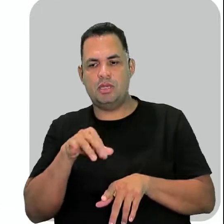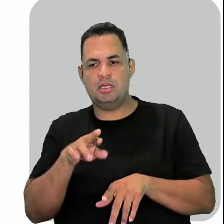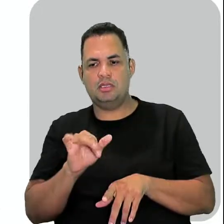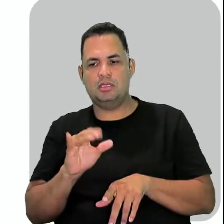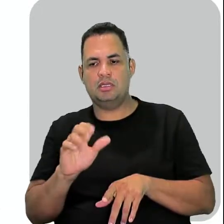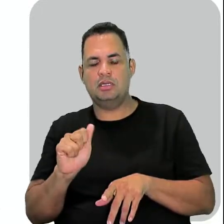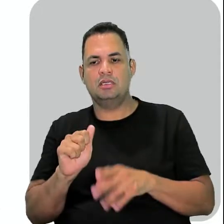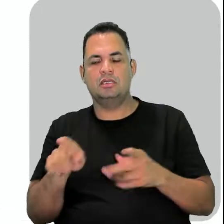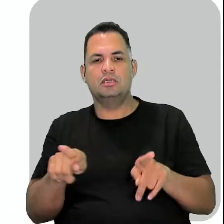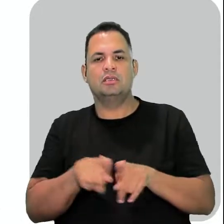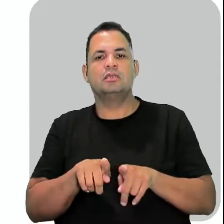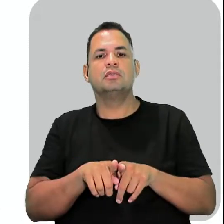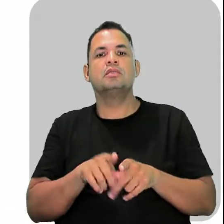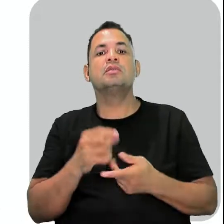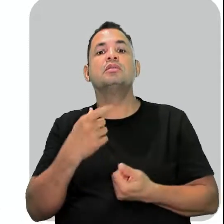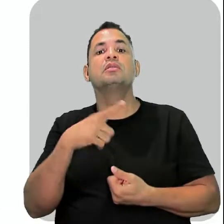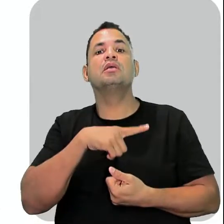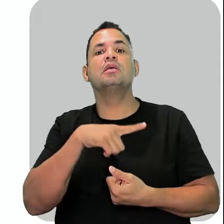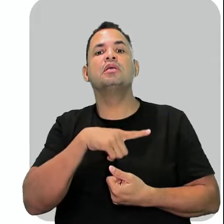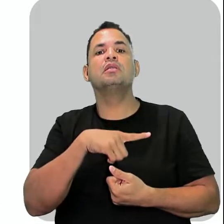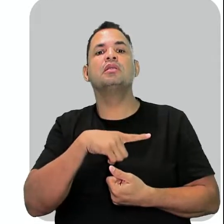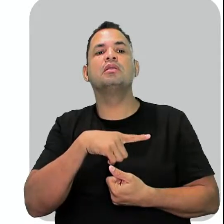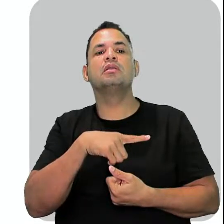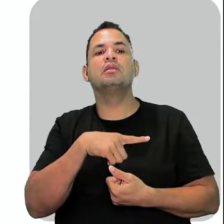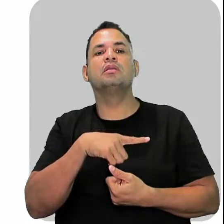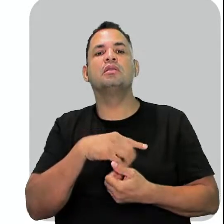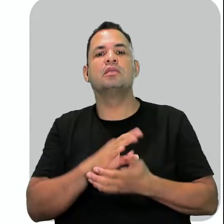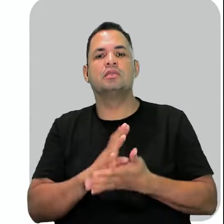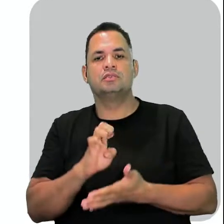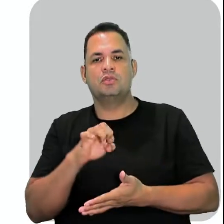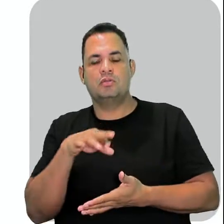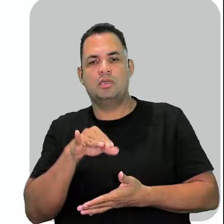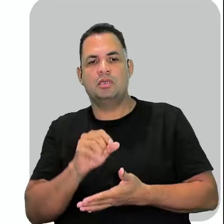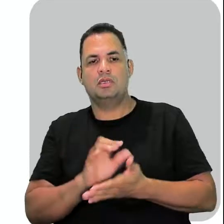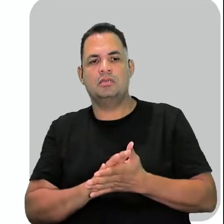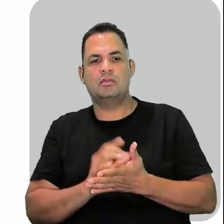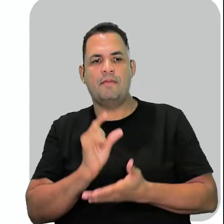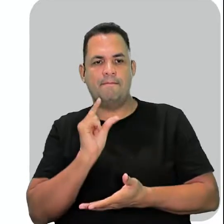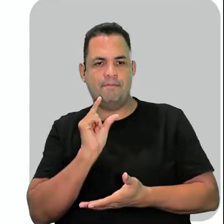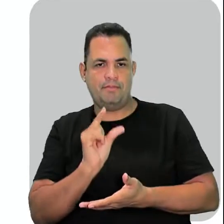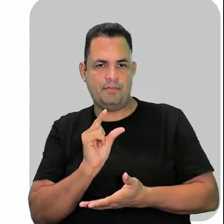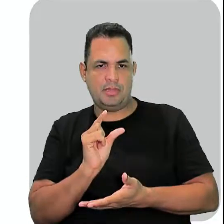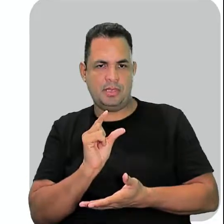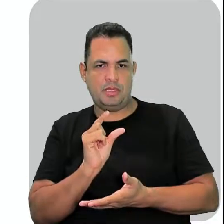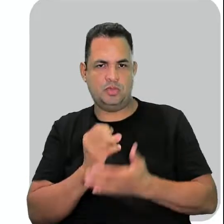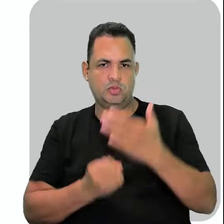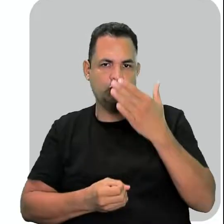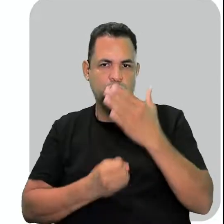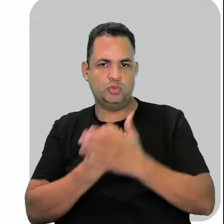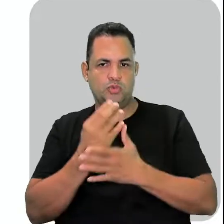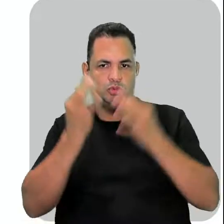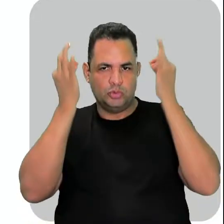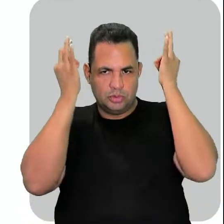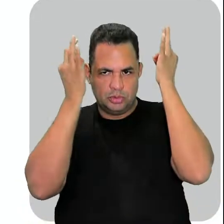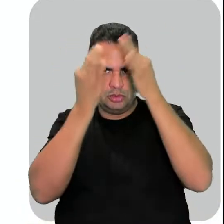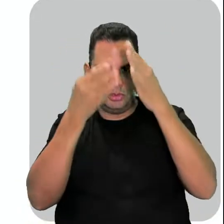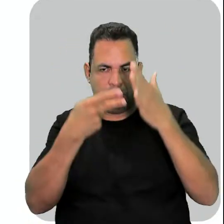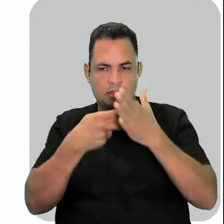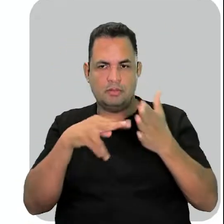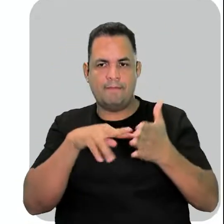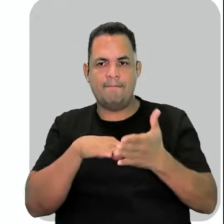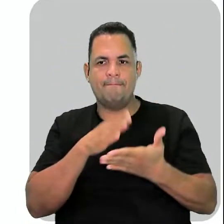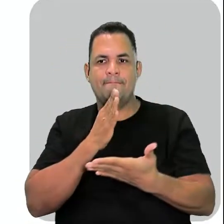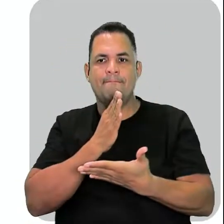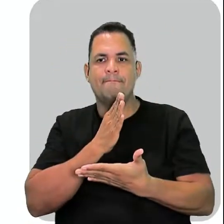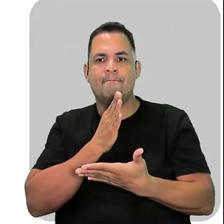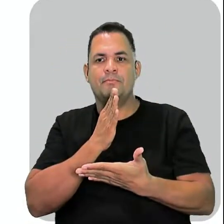geométrica. Então, o que nós temos aqui? A isomeria, o termo, ele é derivado do grego e